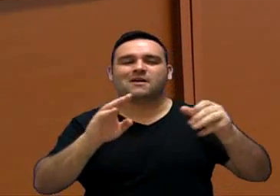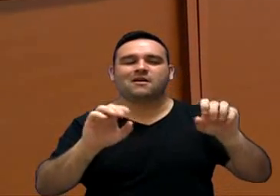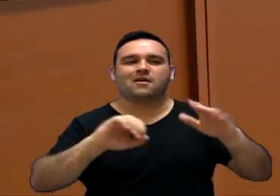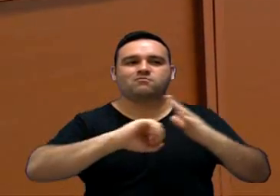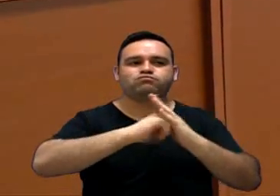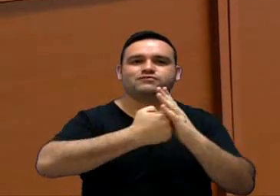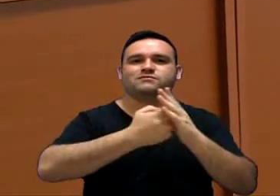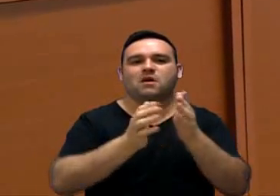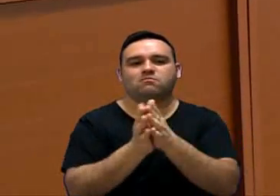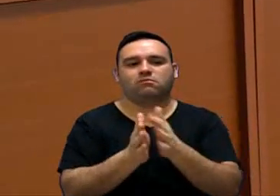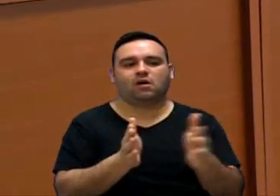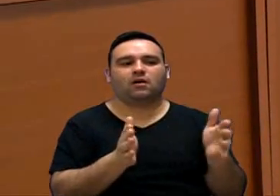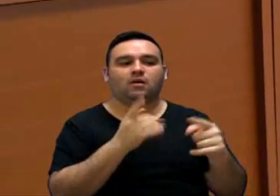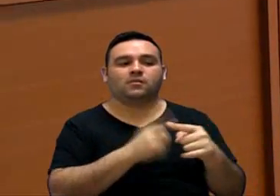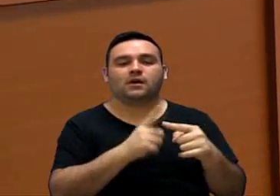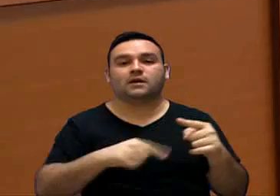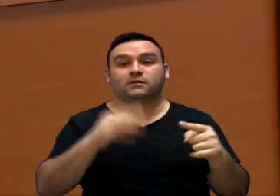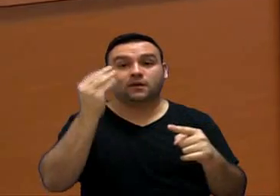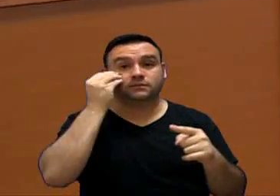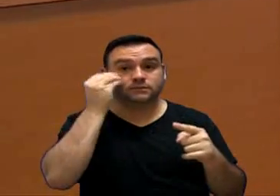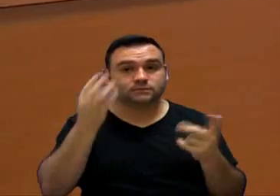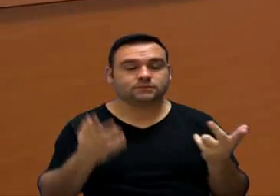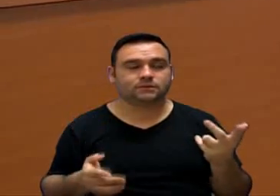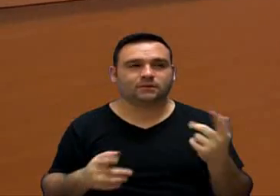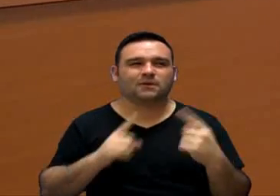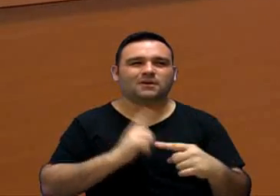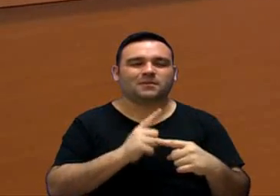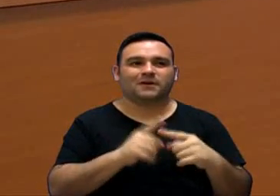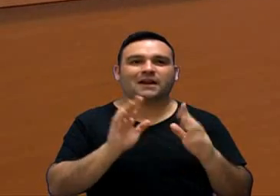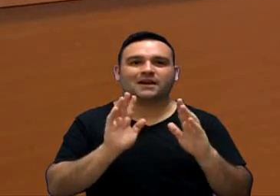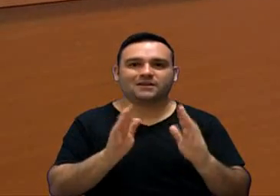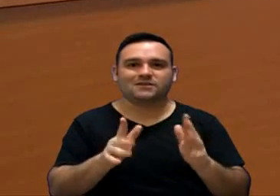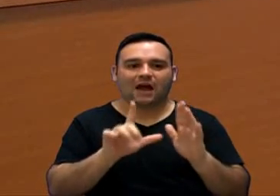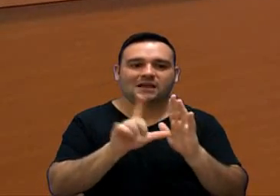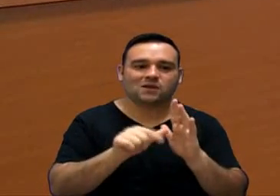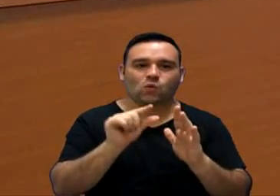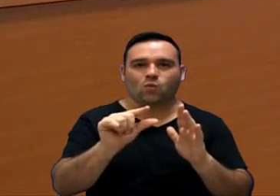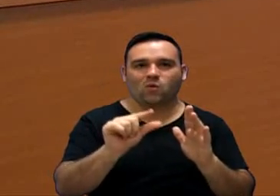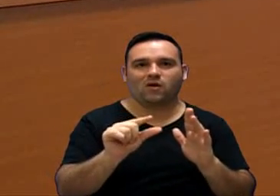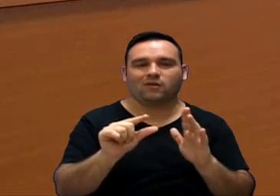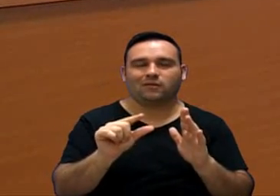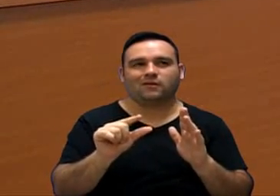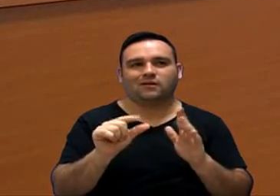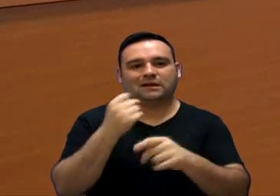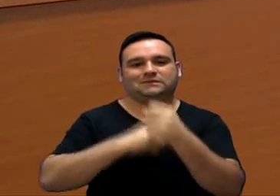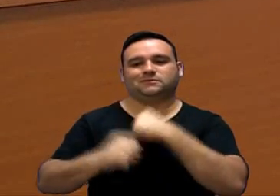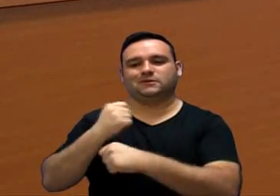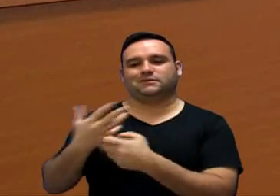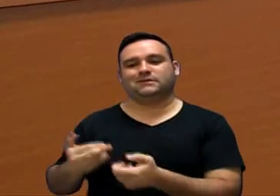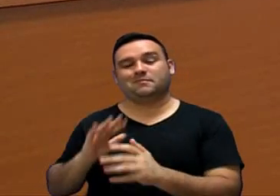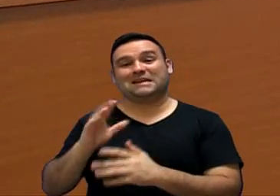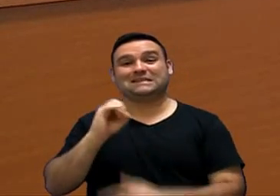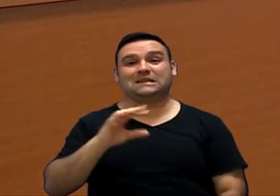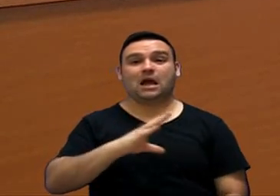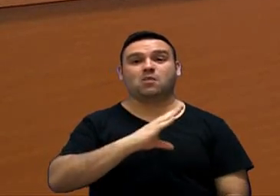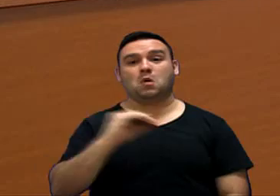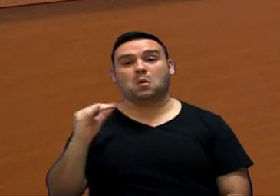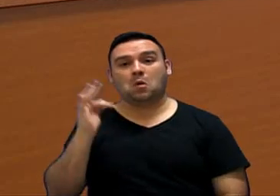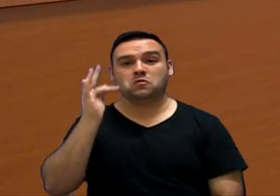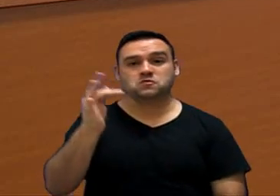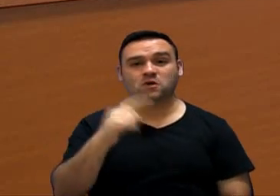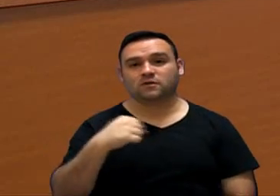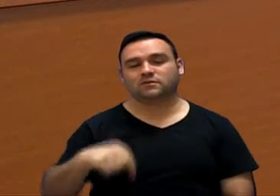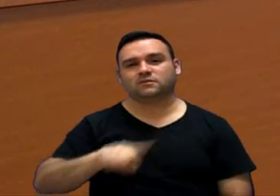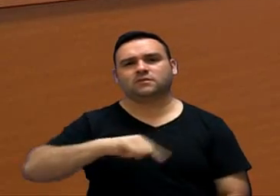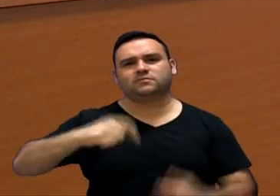um tempo, né? Para a gente tentar. Eu sei que passou o time, atrasou um pouquinho, mas se deixar para um futuro aí, se a gente